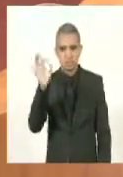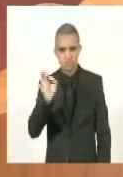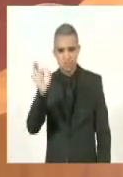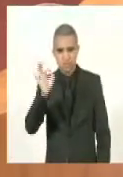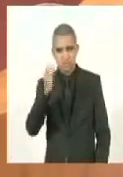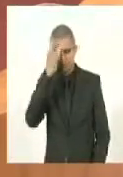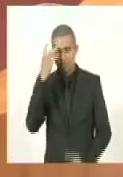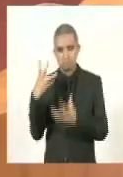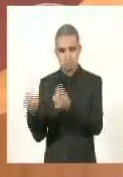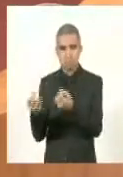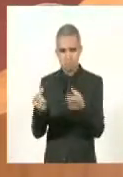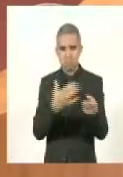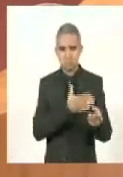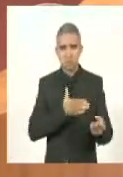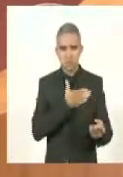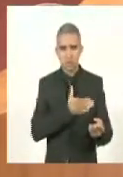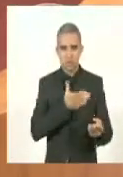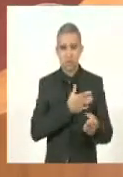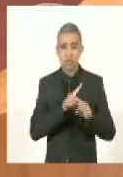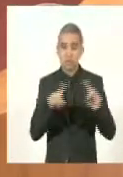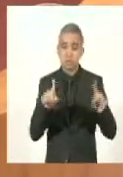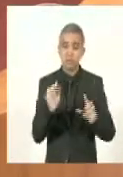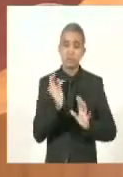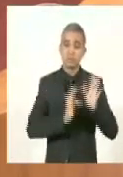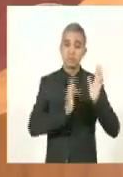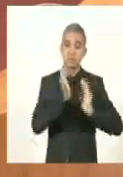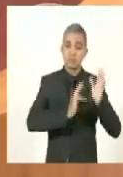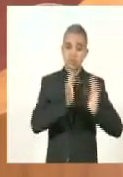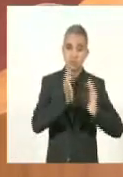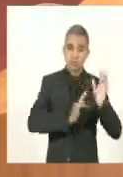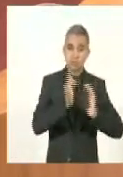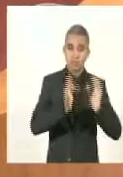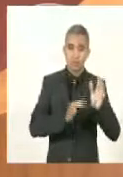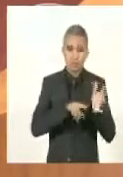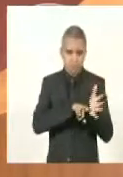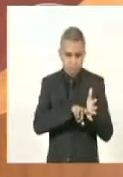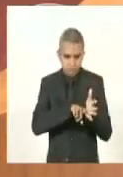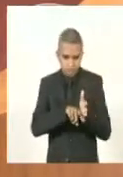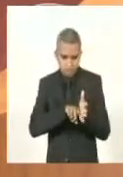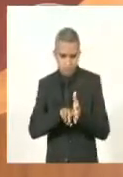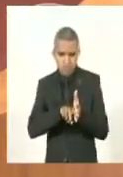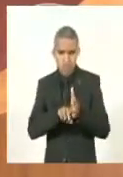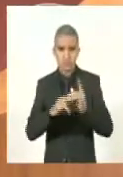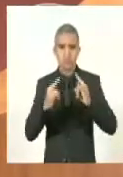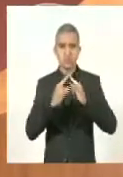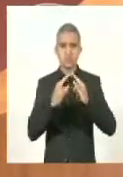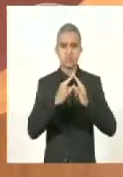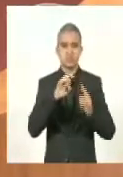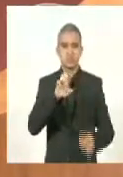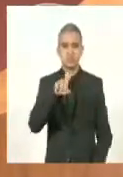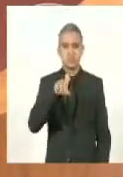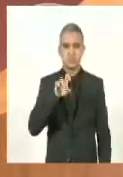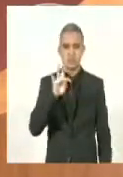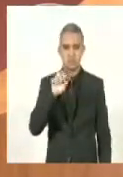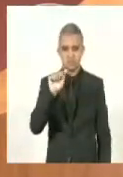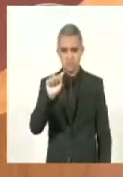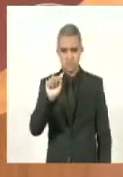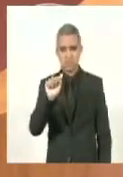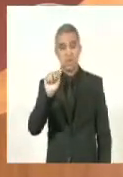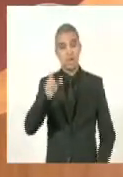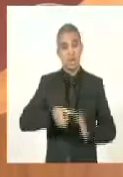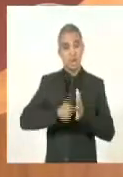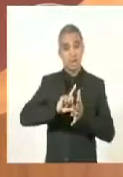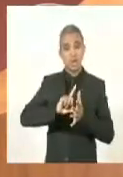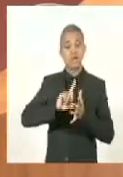fevereiro, esta aprovação, medida pelo Instituto Exata, se vocês têm internet podem ver, era maior. Era